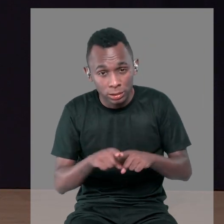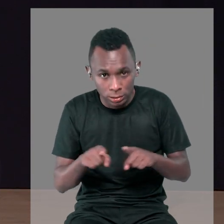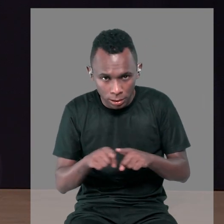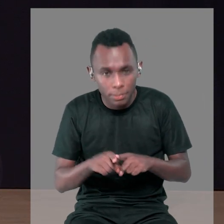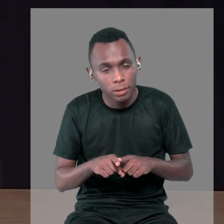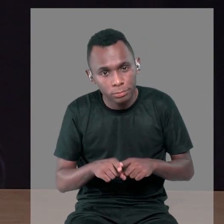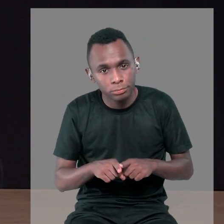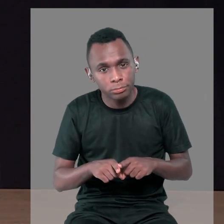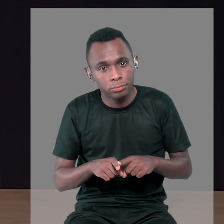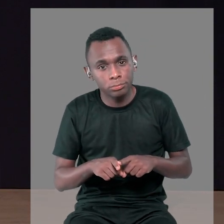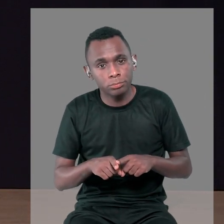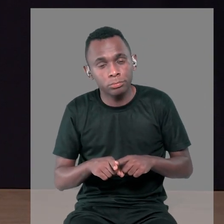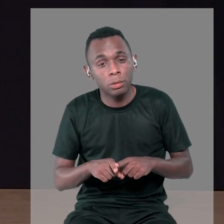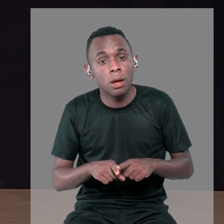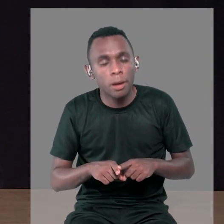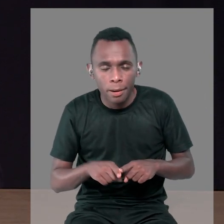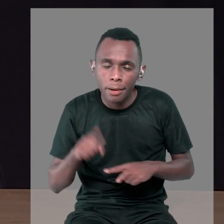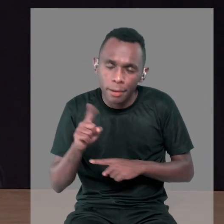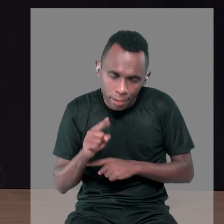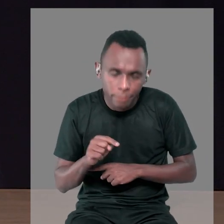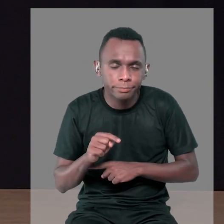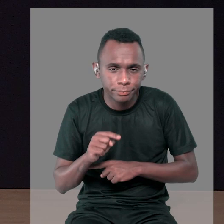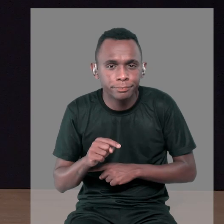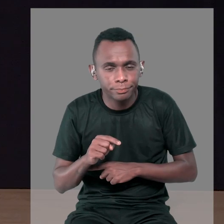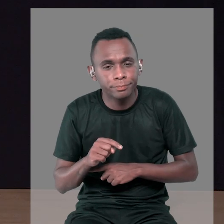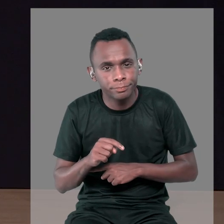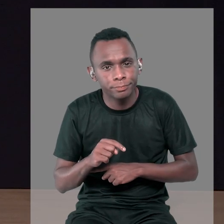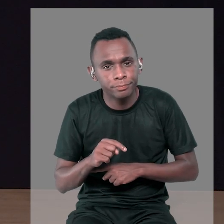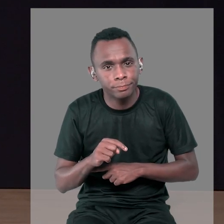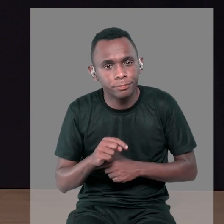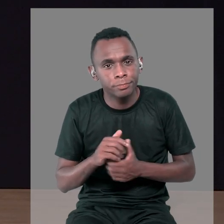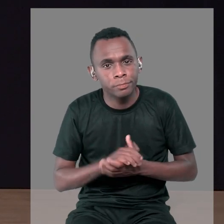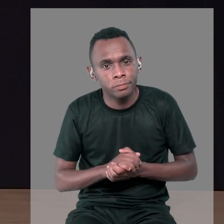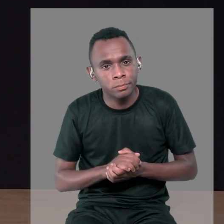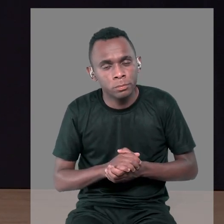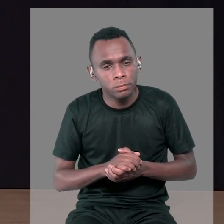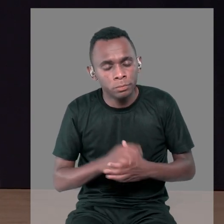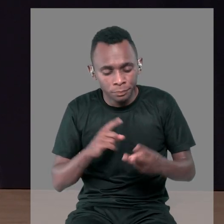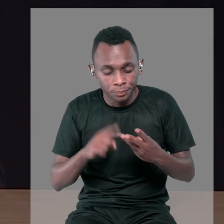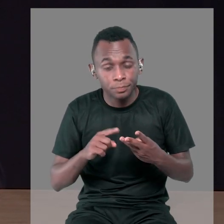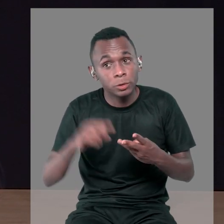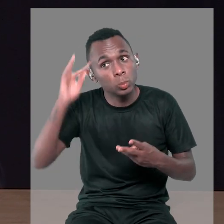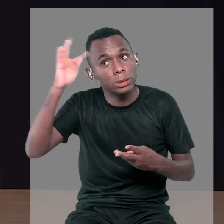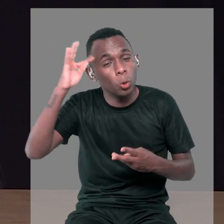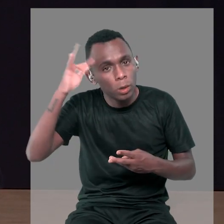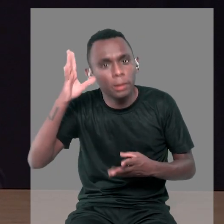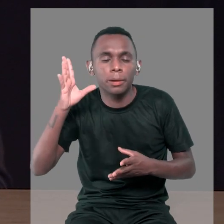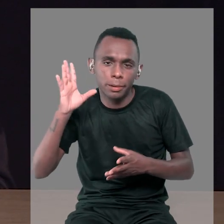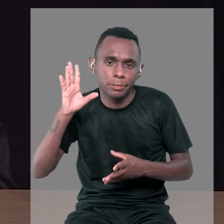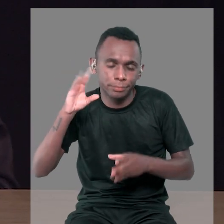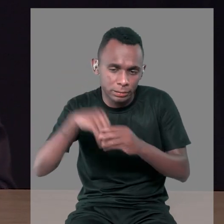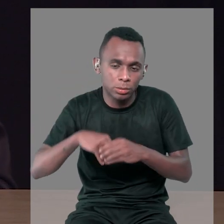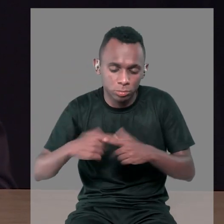terceiro centro de gravitação, aí sim, né, está, né, uma teoria da guerra racional. Essa, diz